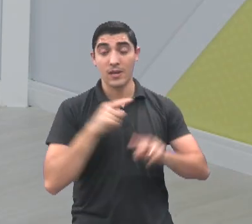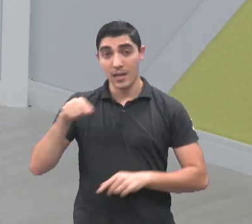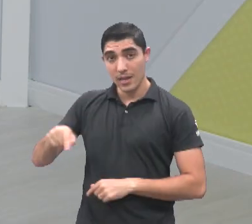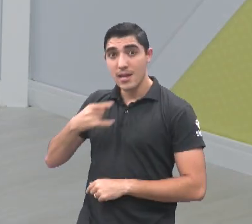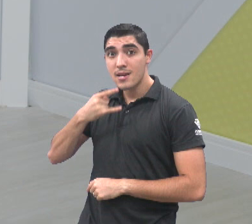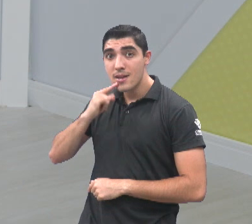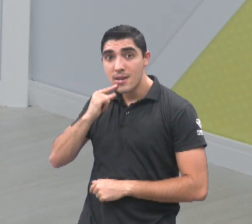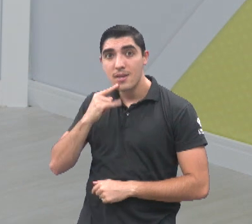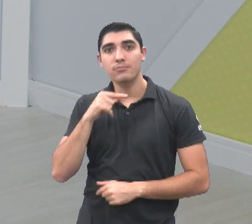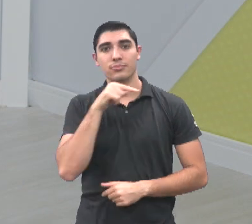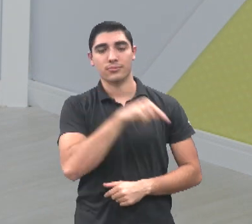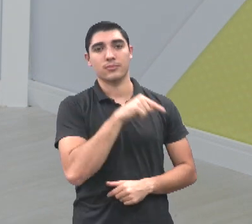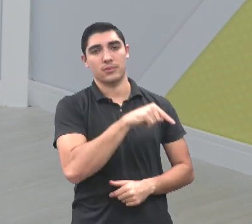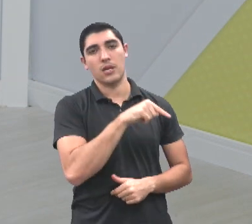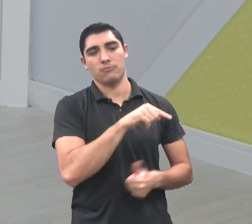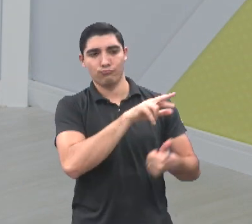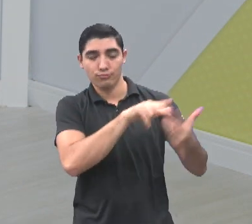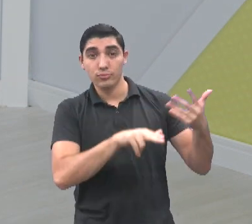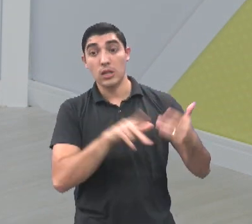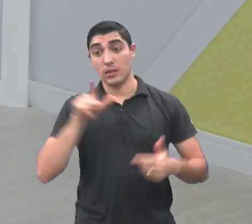Classificação mostra